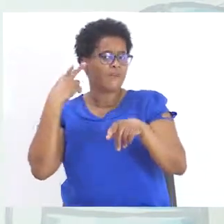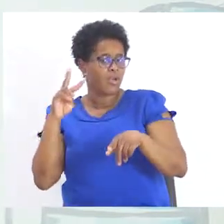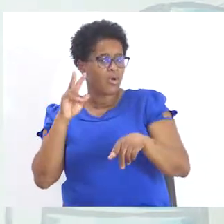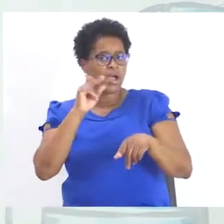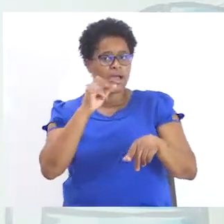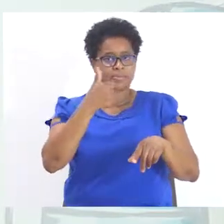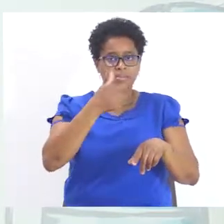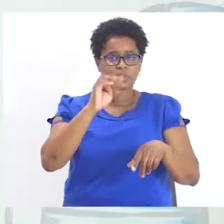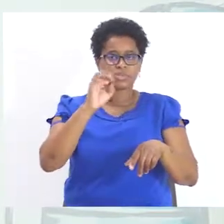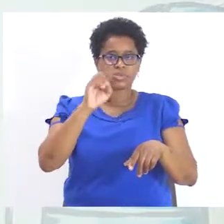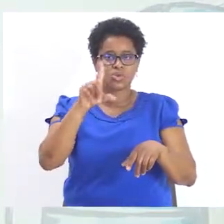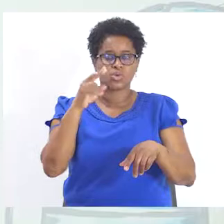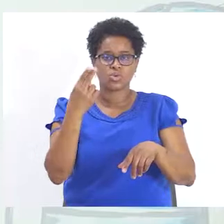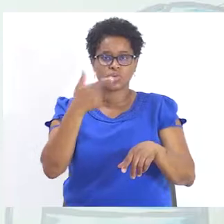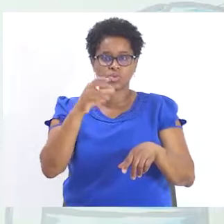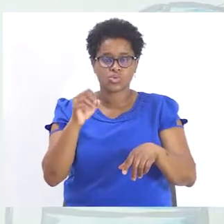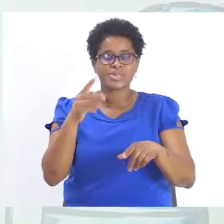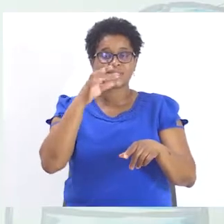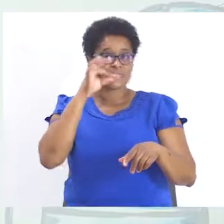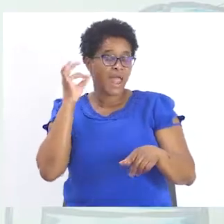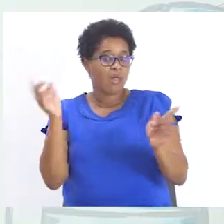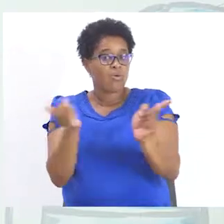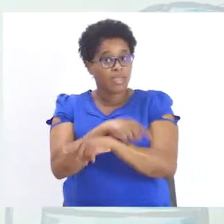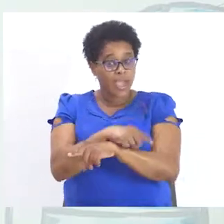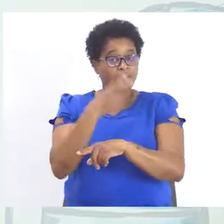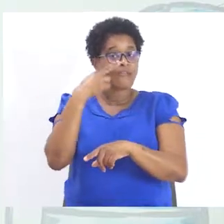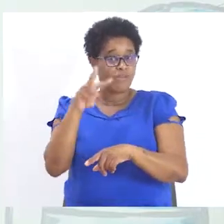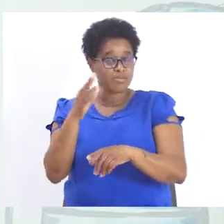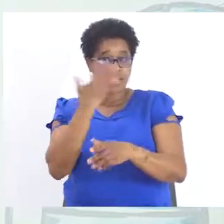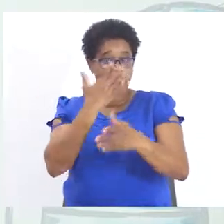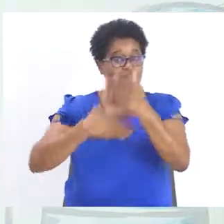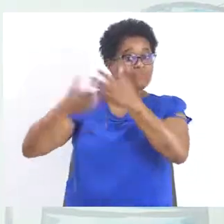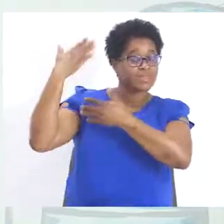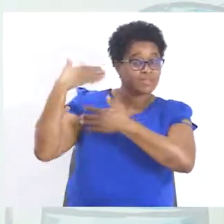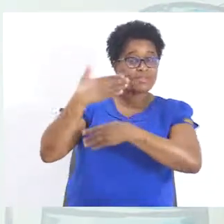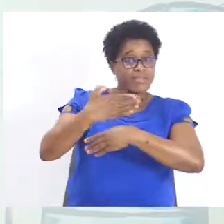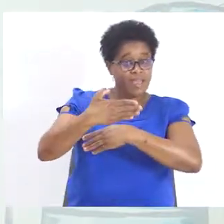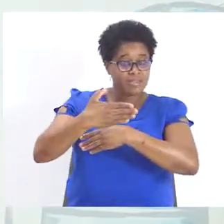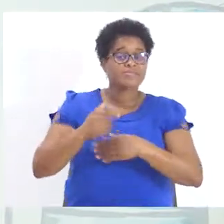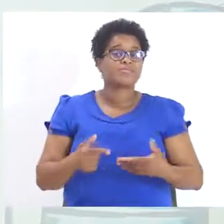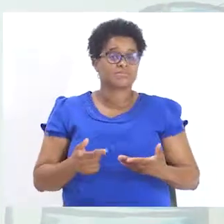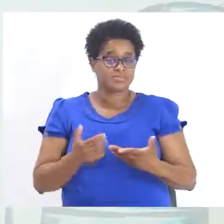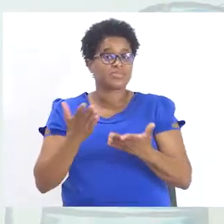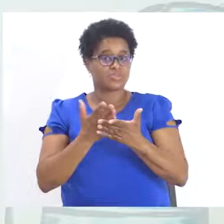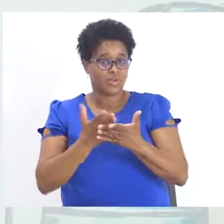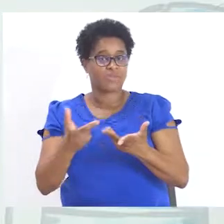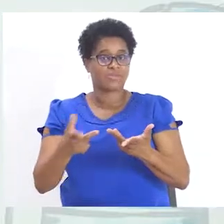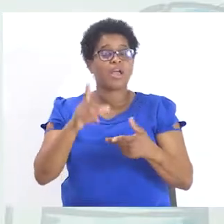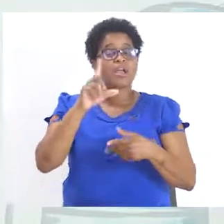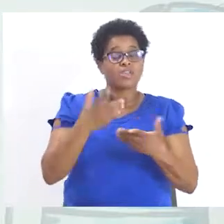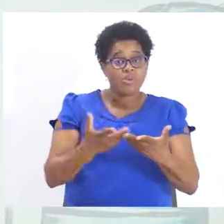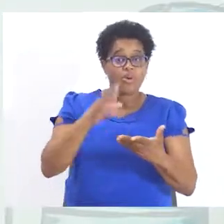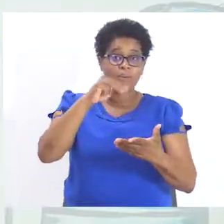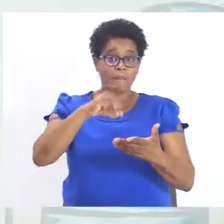valor absoluto de sinais contrários. Vimos isso na aula do 7º ano. Então, monômios simétricos